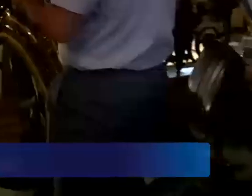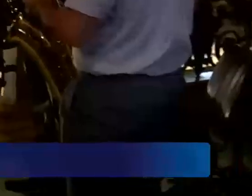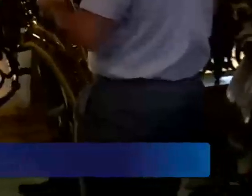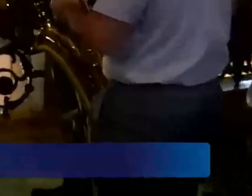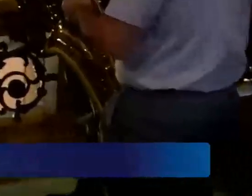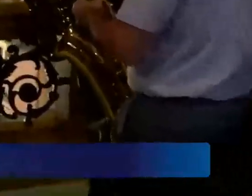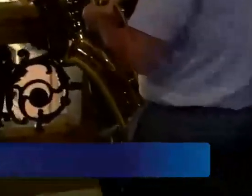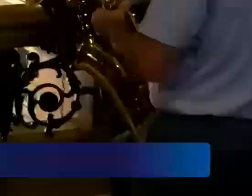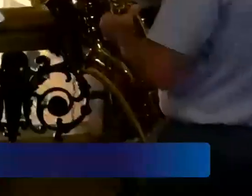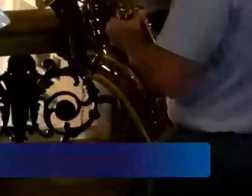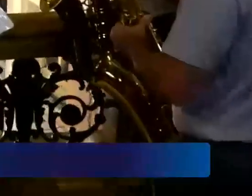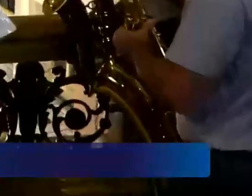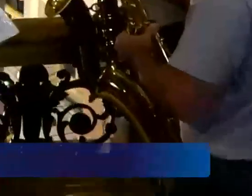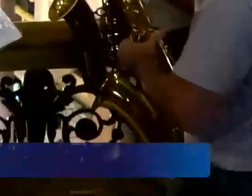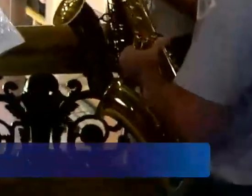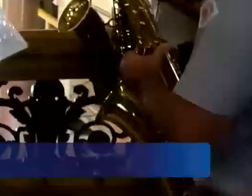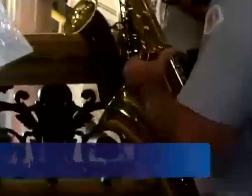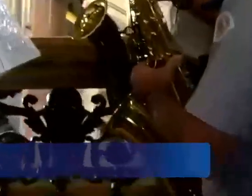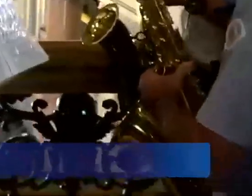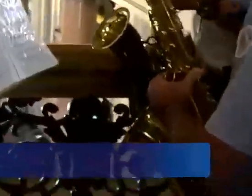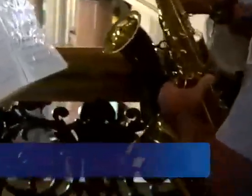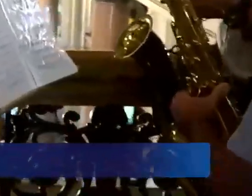E aí